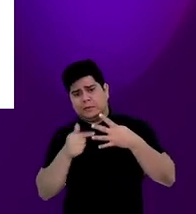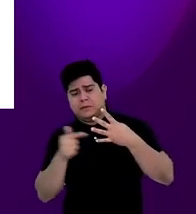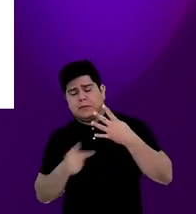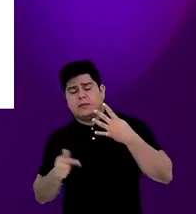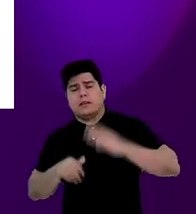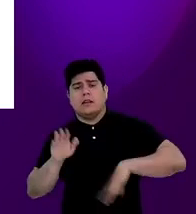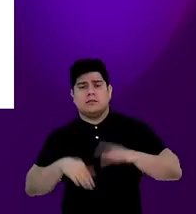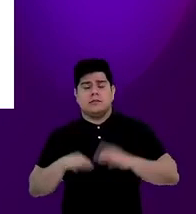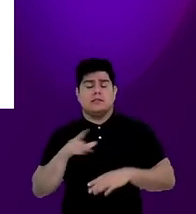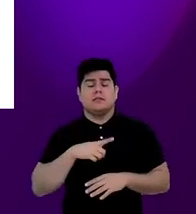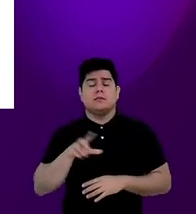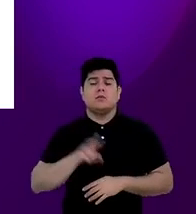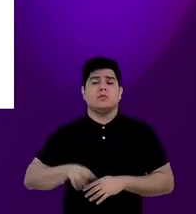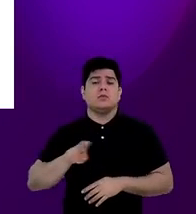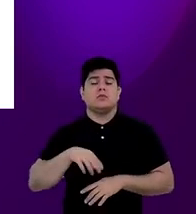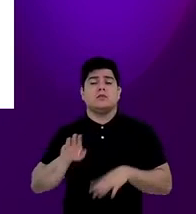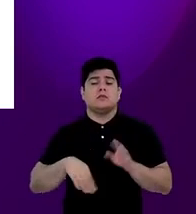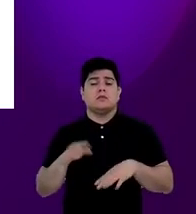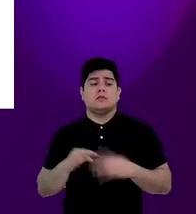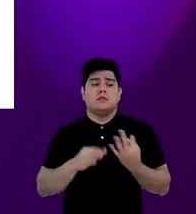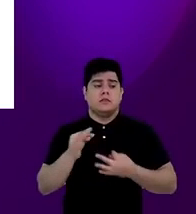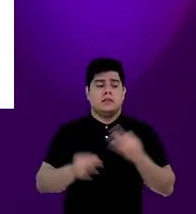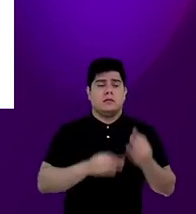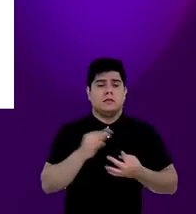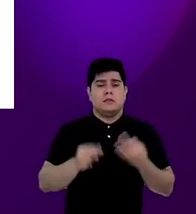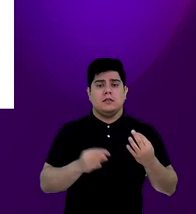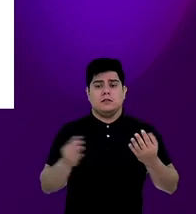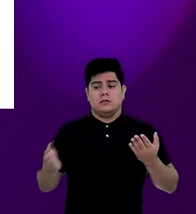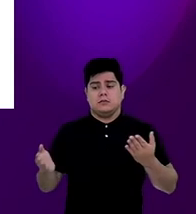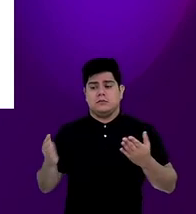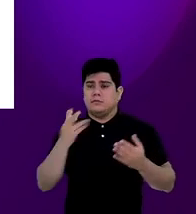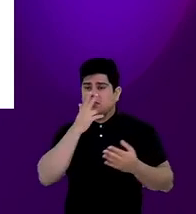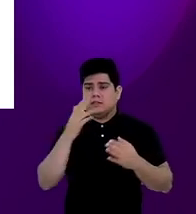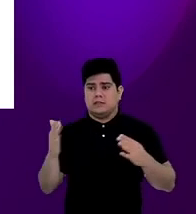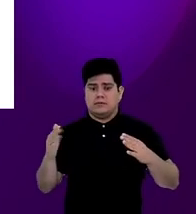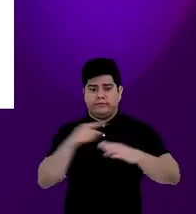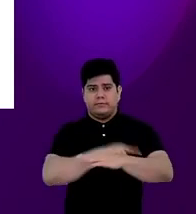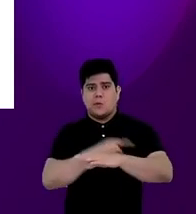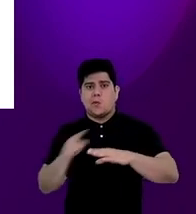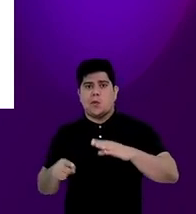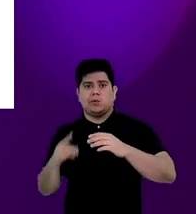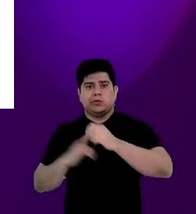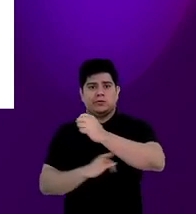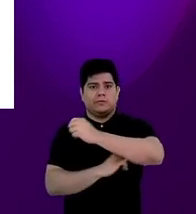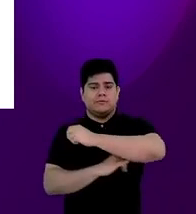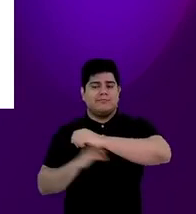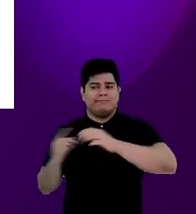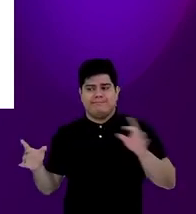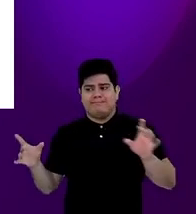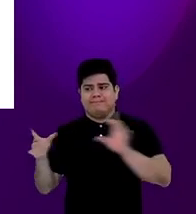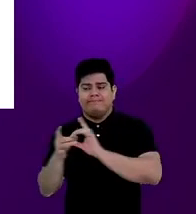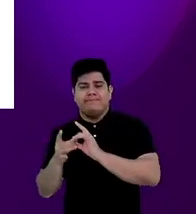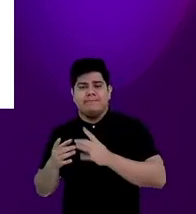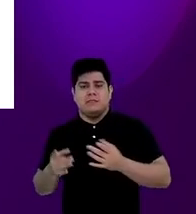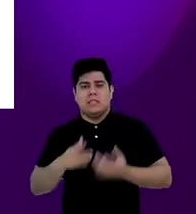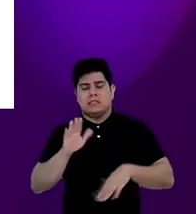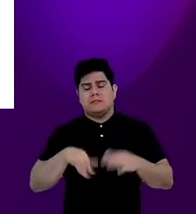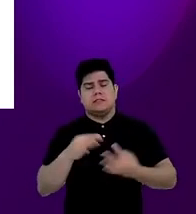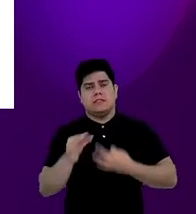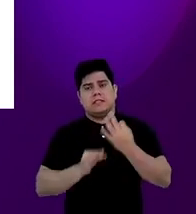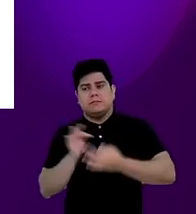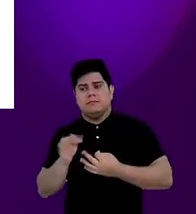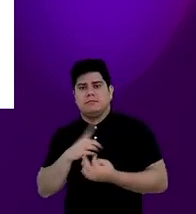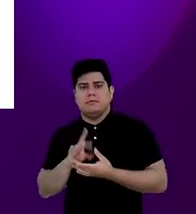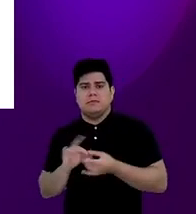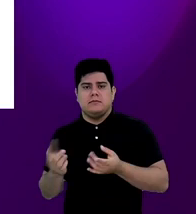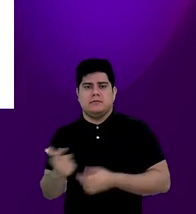acaba utilizando de uma terapia de ponte, o que é uma dificuldade, porque muitas vezes os pacientes não têm terapia disponíveis,